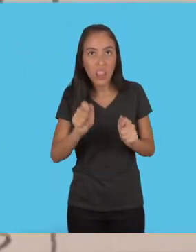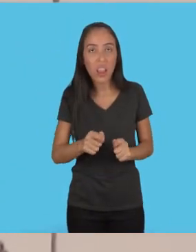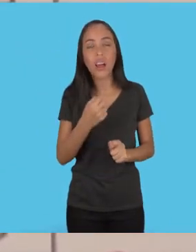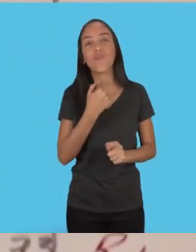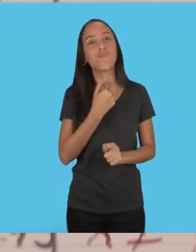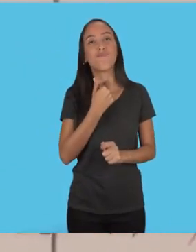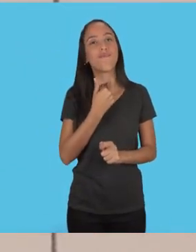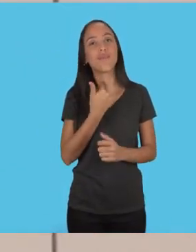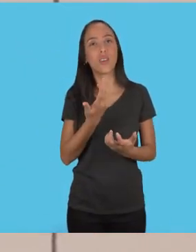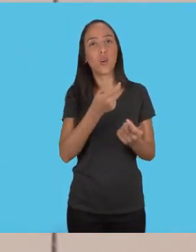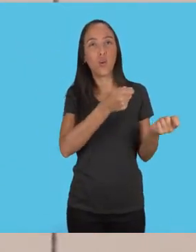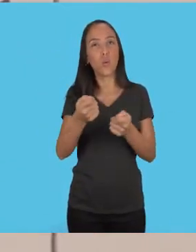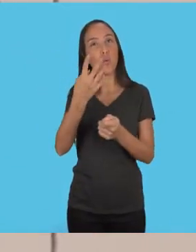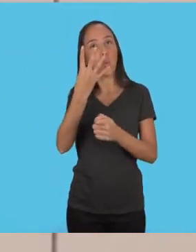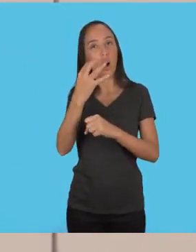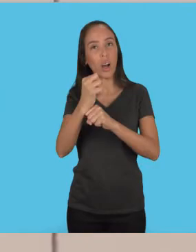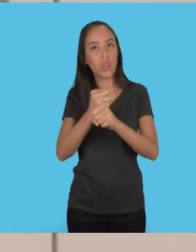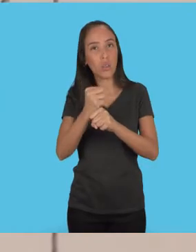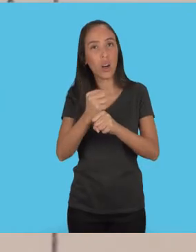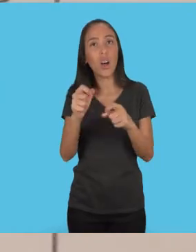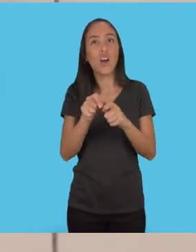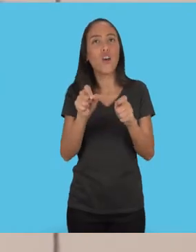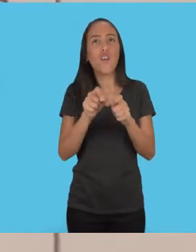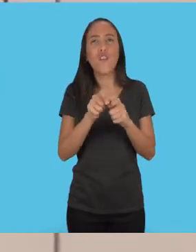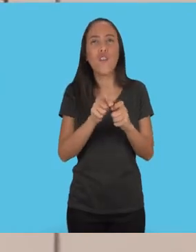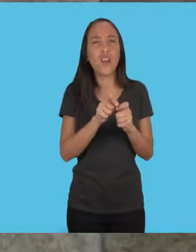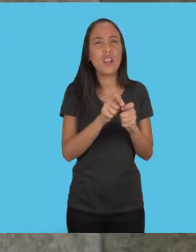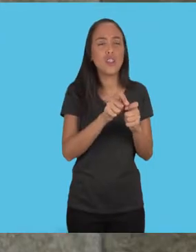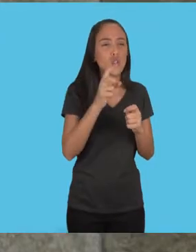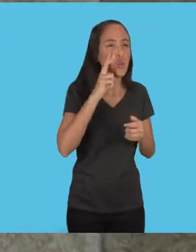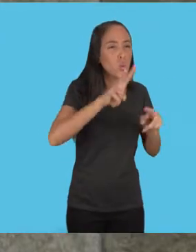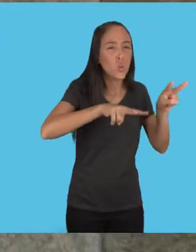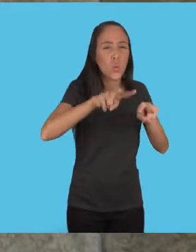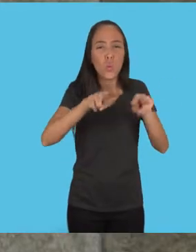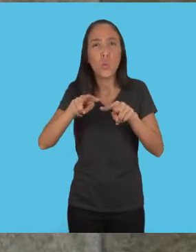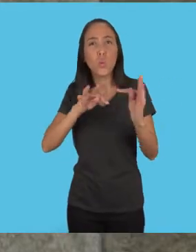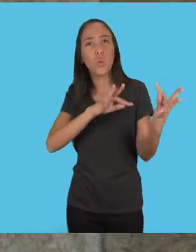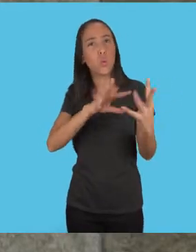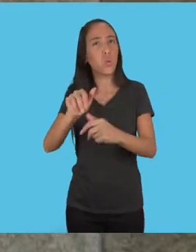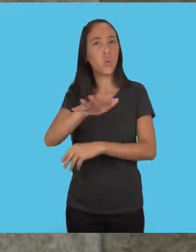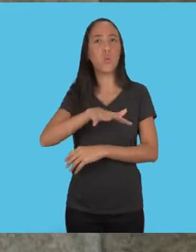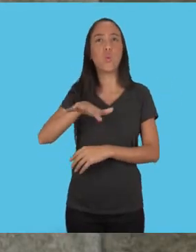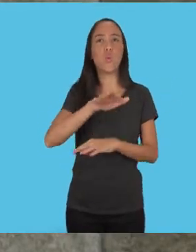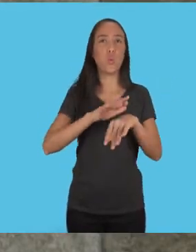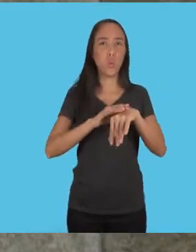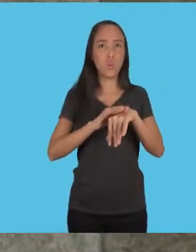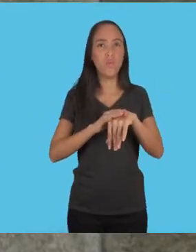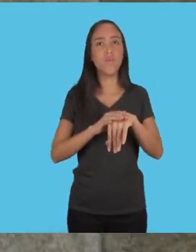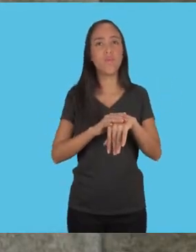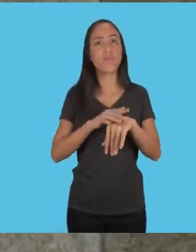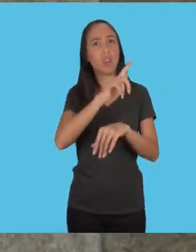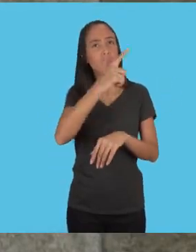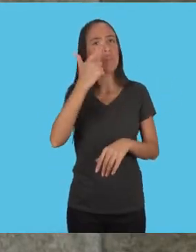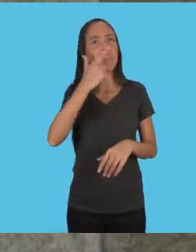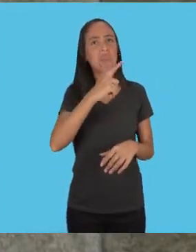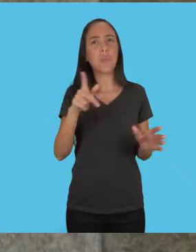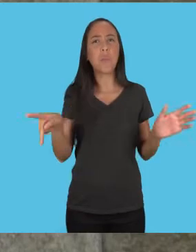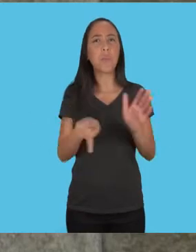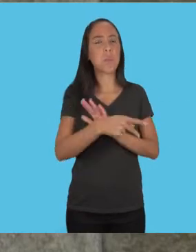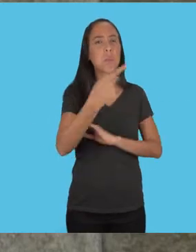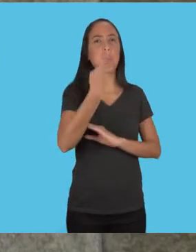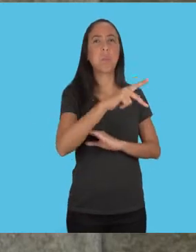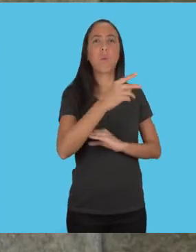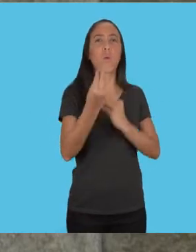anos, a gente fez uma operação de varredura em toda a área endêmica. He managed to set up an elimination